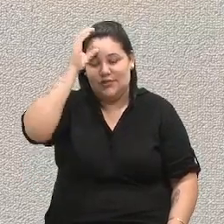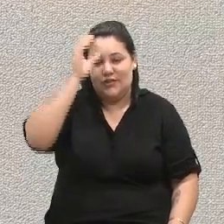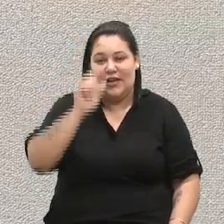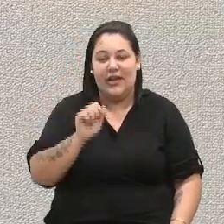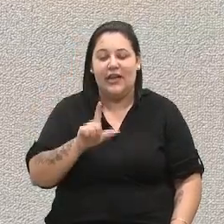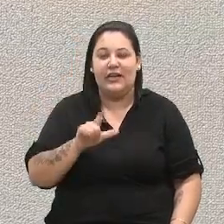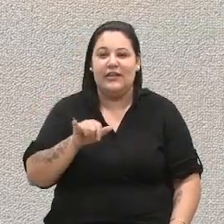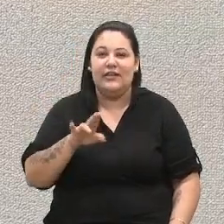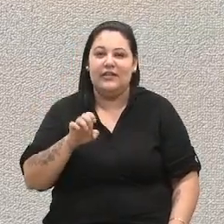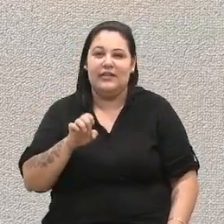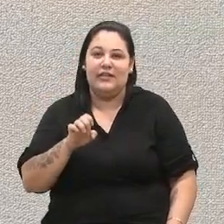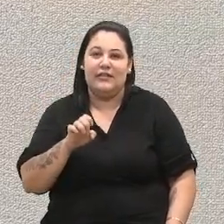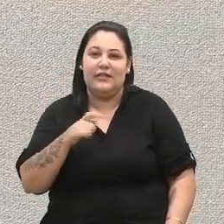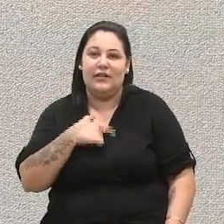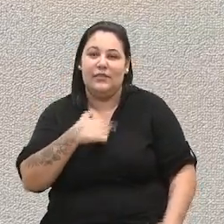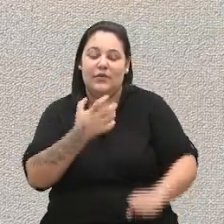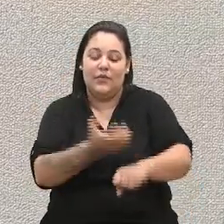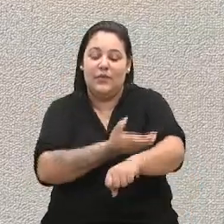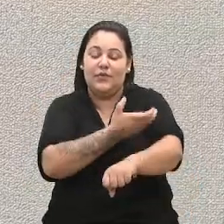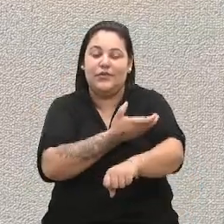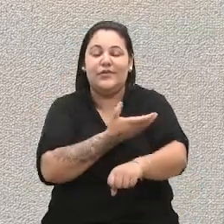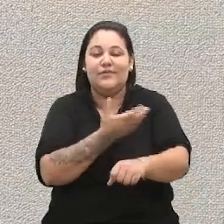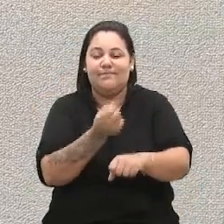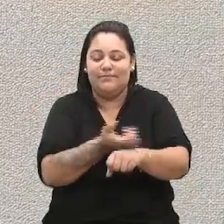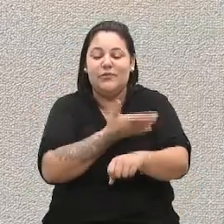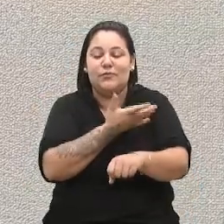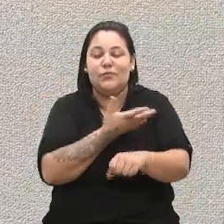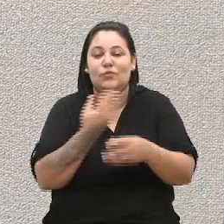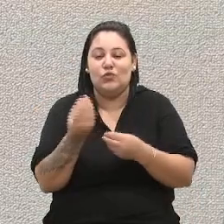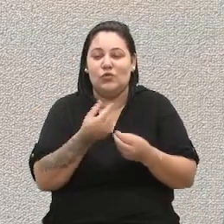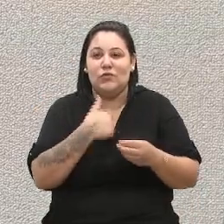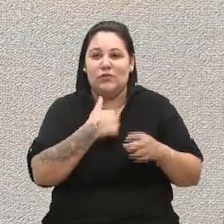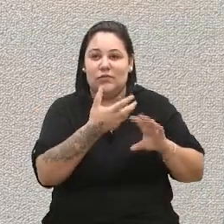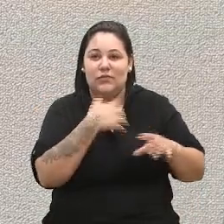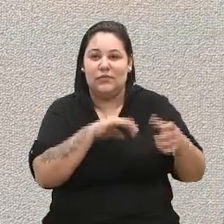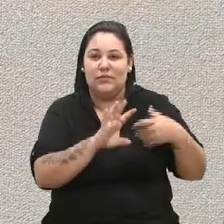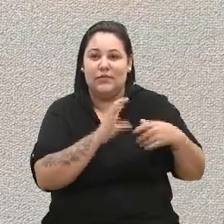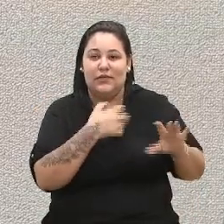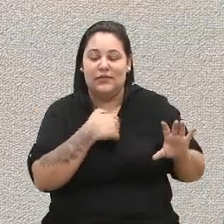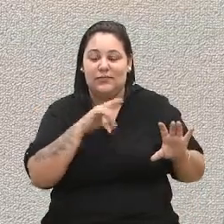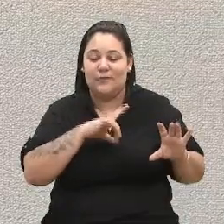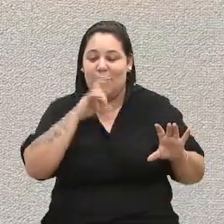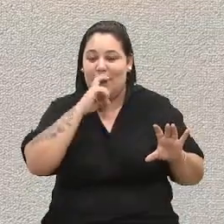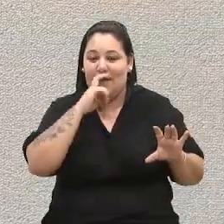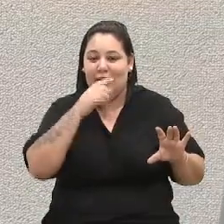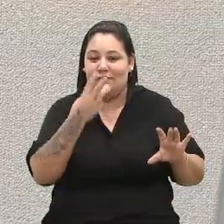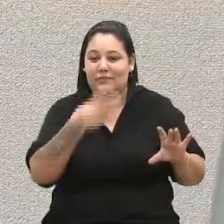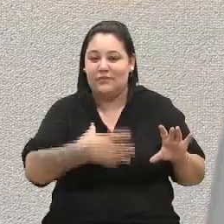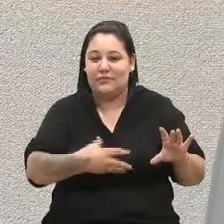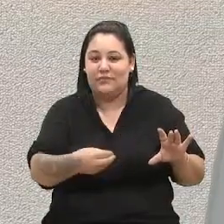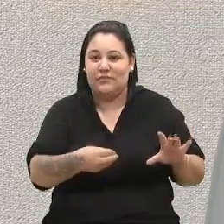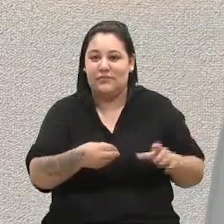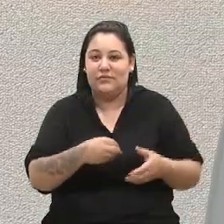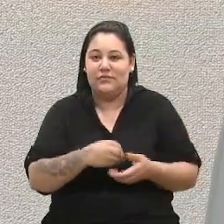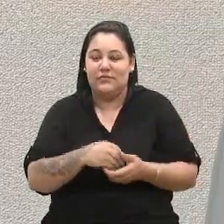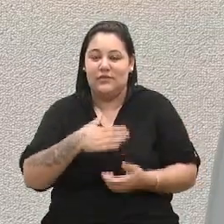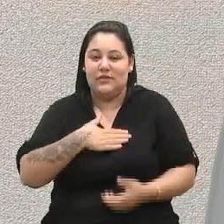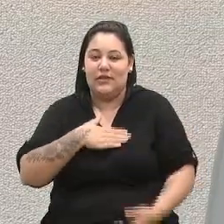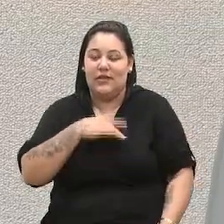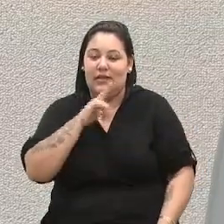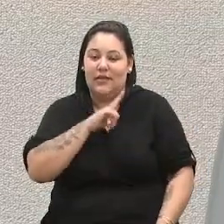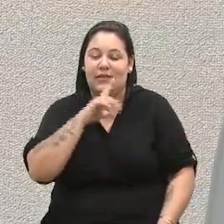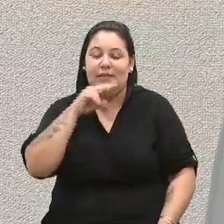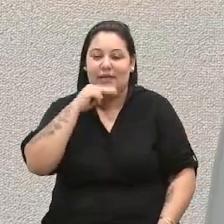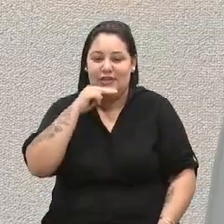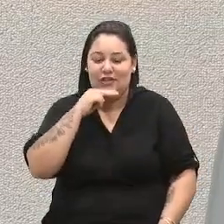muito, me coloquei aqui no teu lugar, porque eu sou pai de 3 filhos, tenho a minha netinha